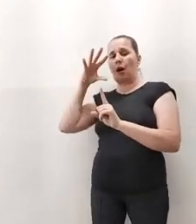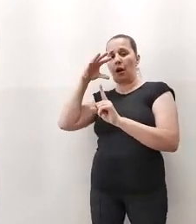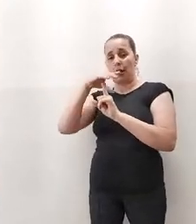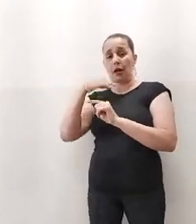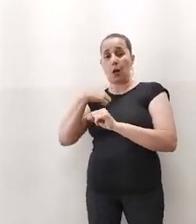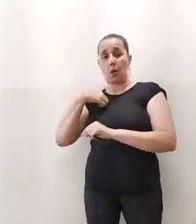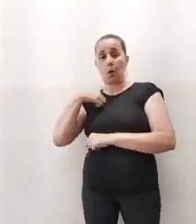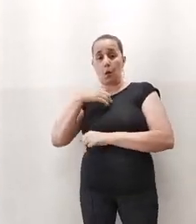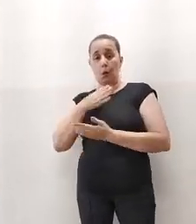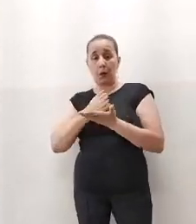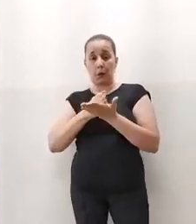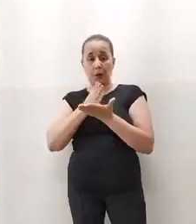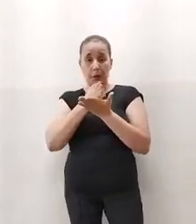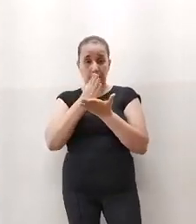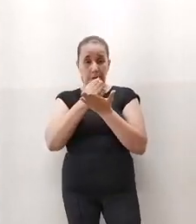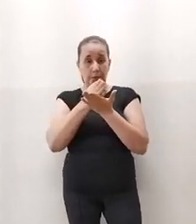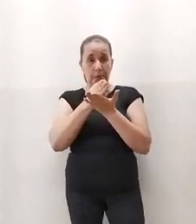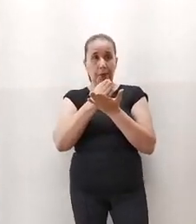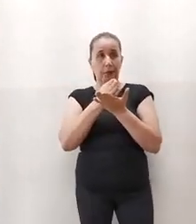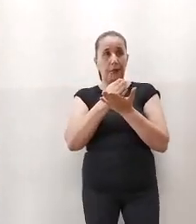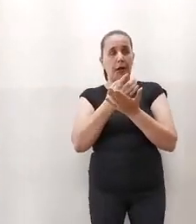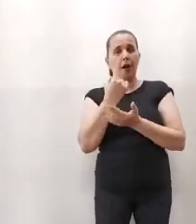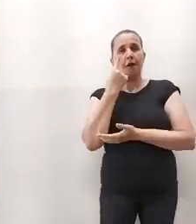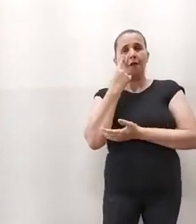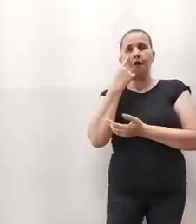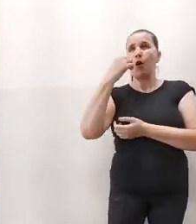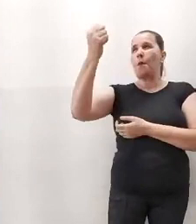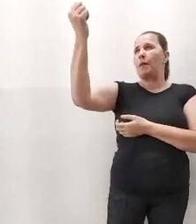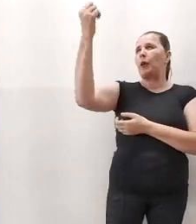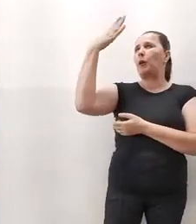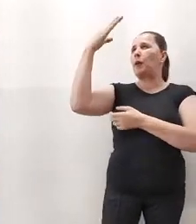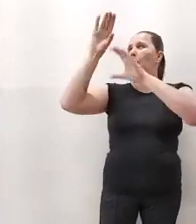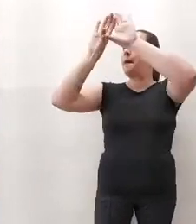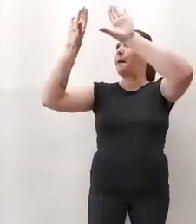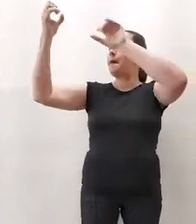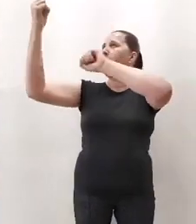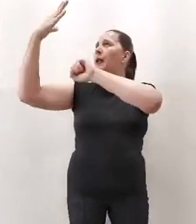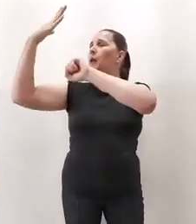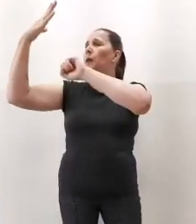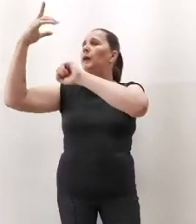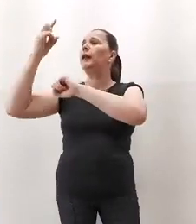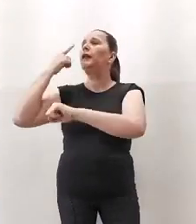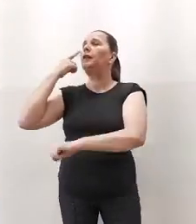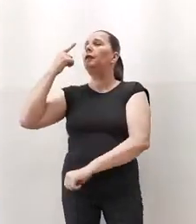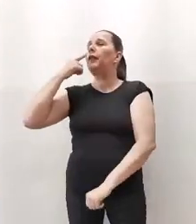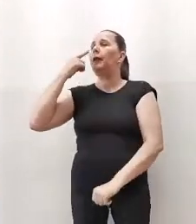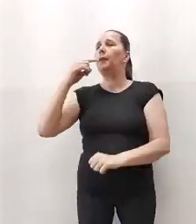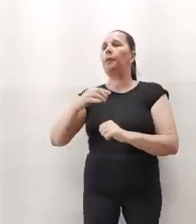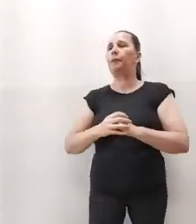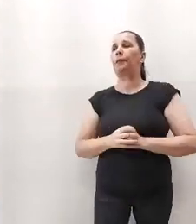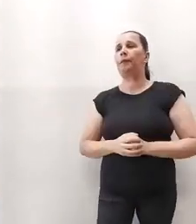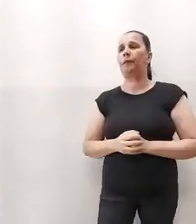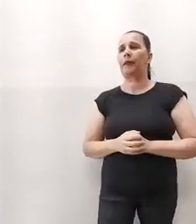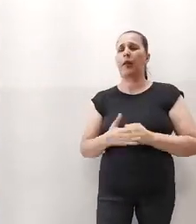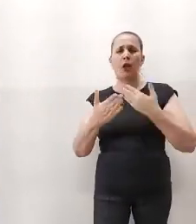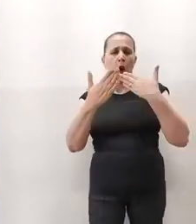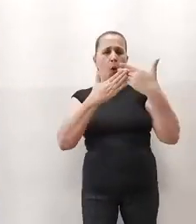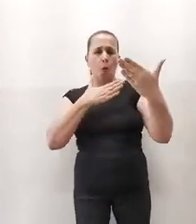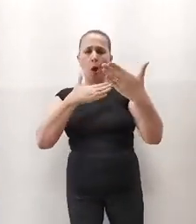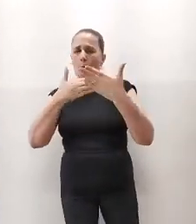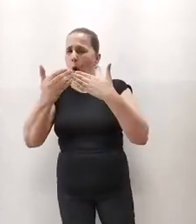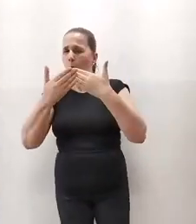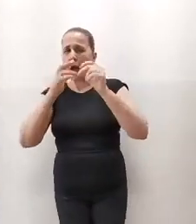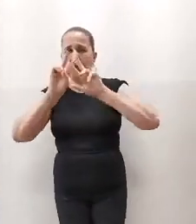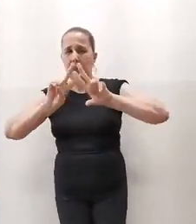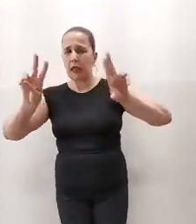eu caminho fora, olha o que aconteceu, irmãos. Vi uma luz no céu. Olha só a visão se abrindo, não qualquer visão,